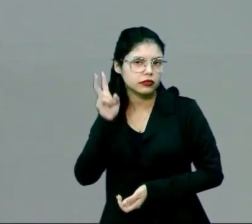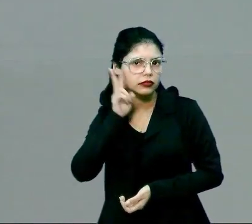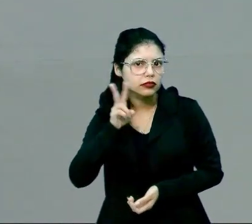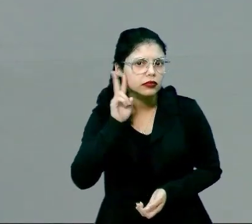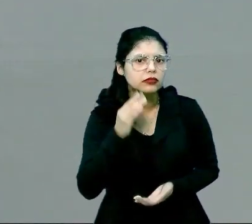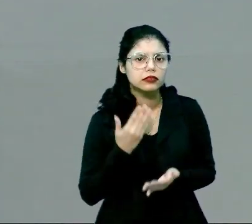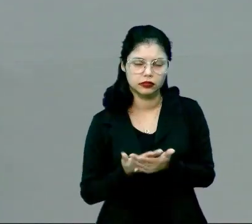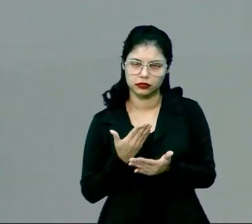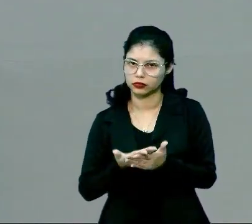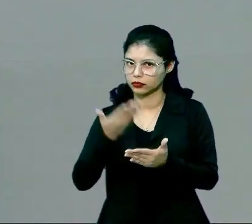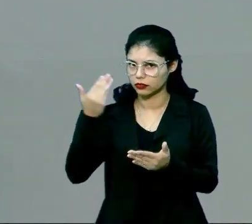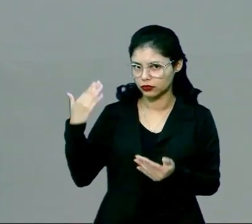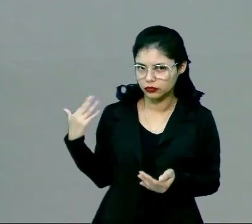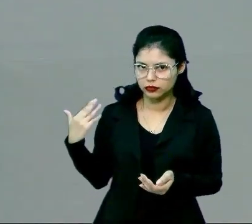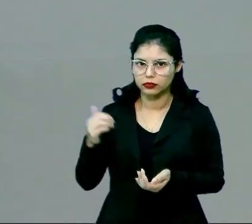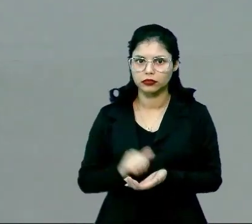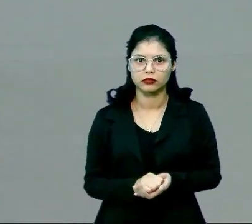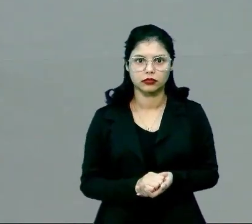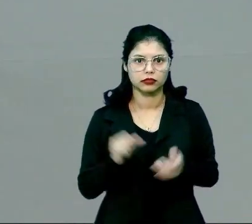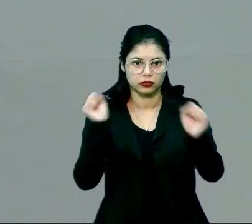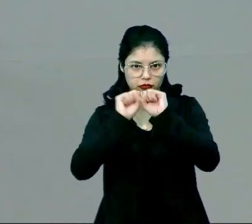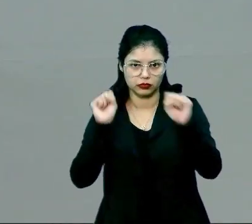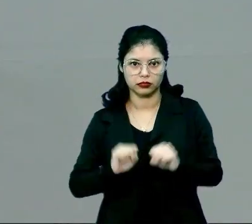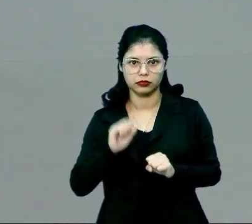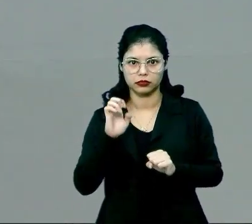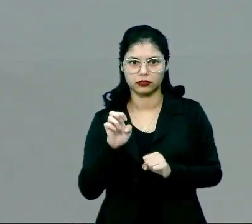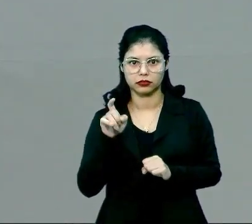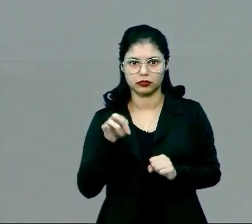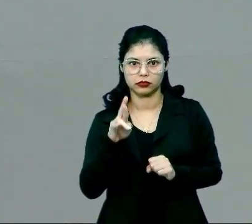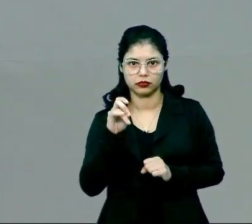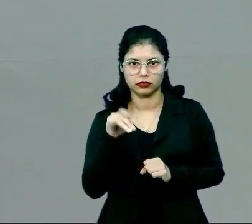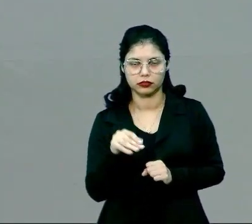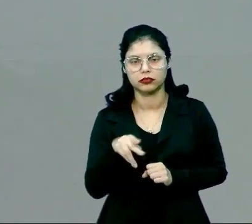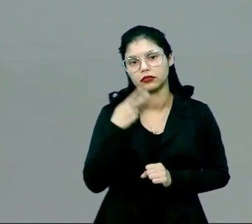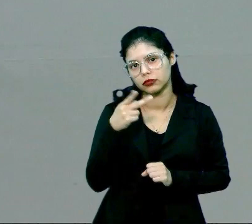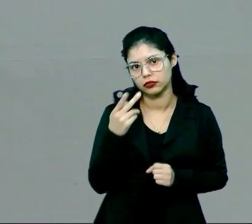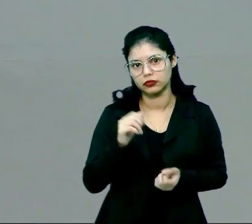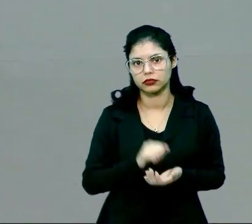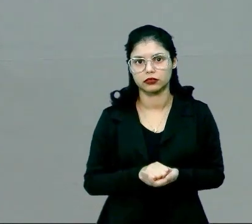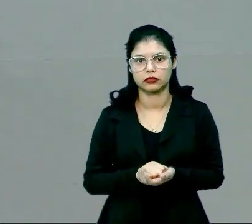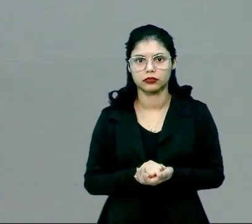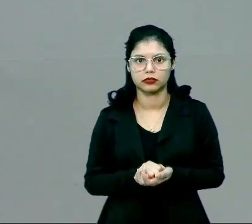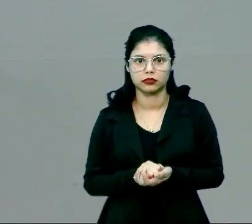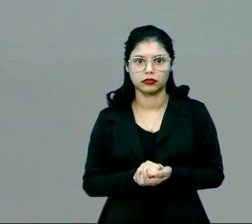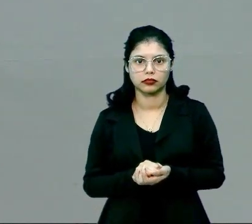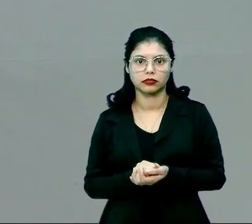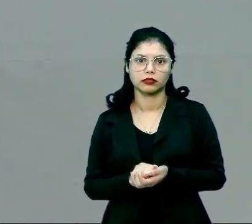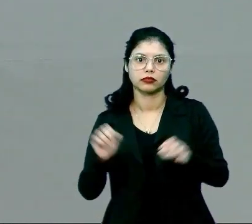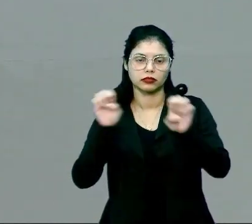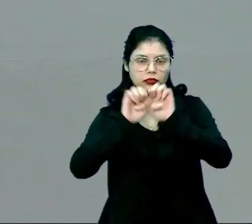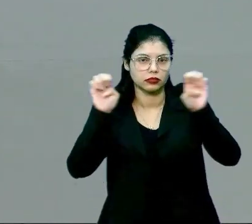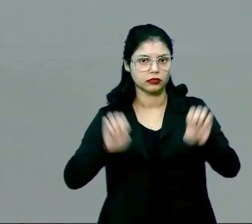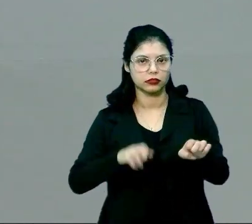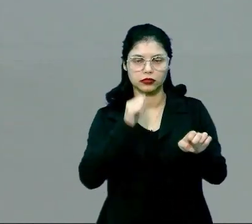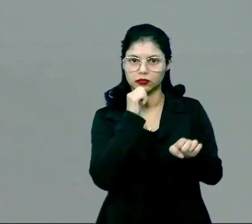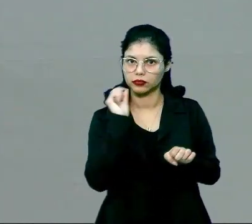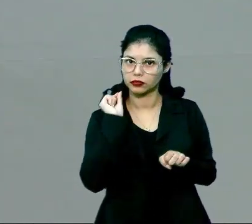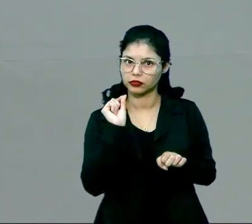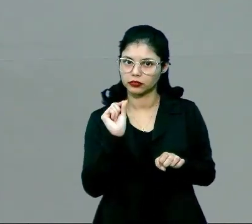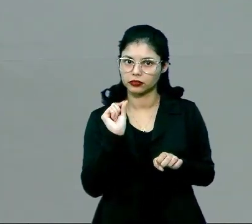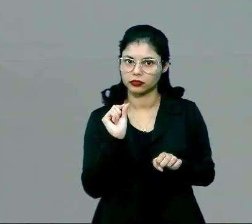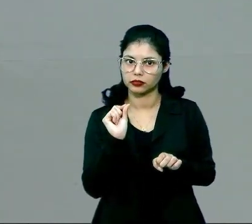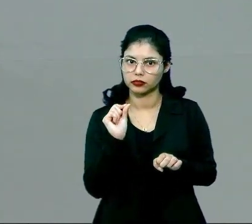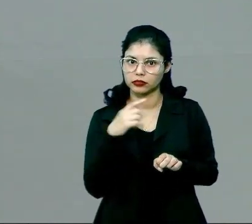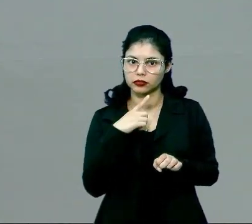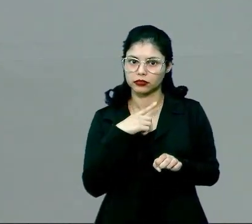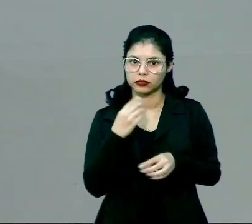lembra das nossas aulas, lá no sistema endócrino, a gente falou sobre o hipotálamo. Então, o hipotálamo é uma estrutura, né,